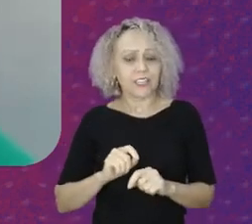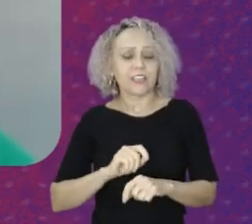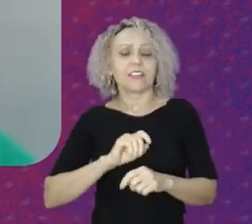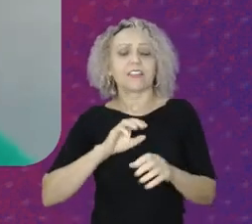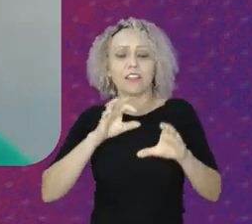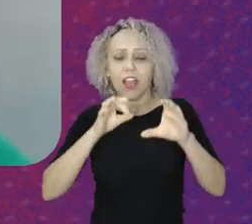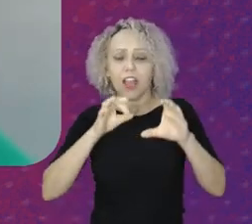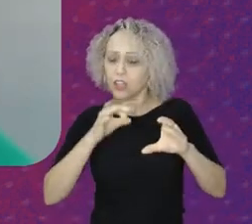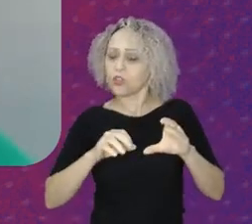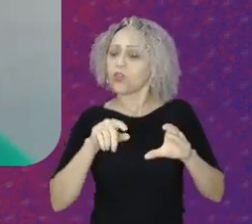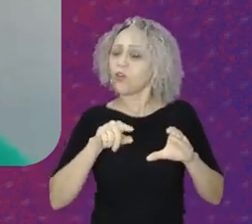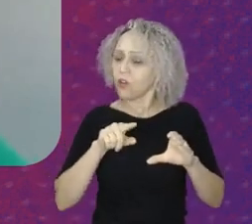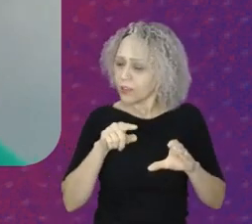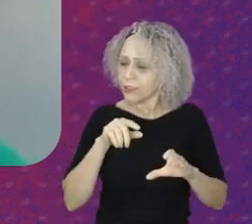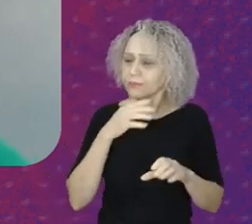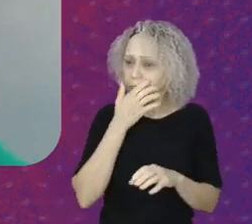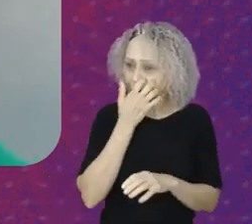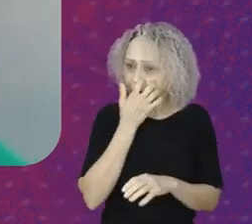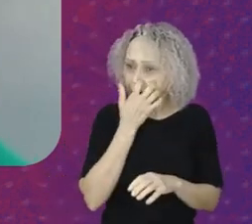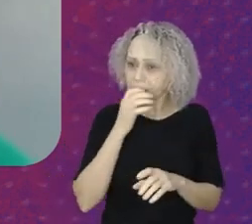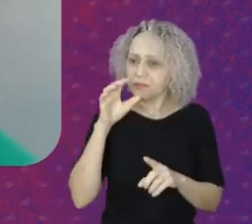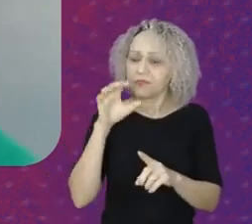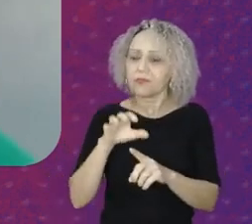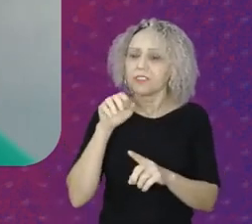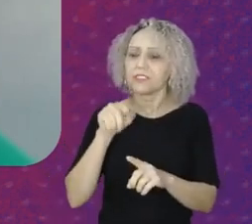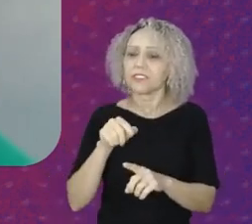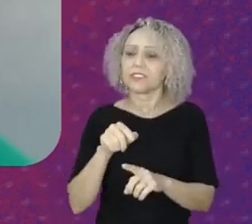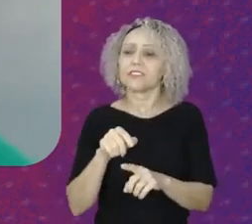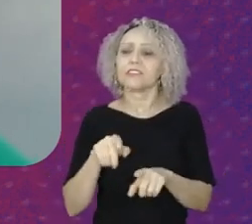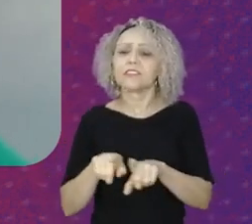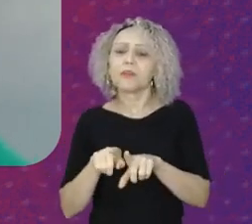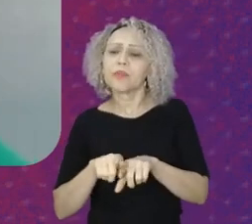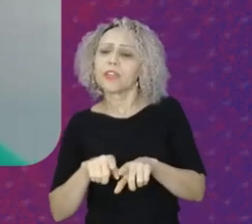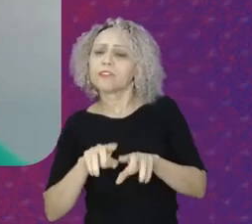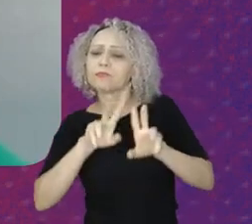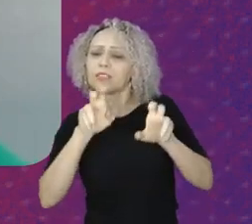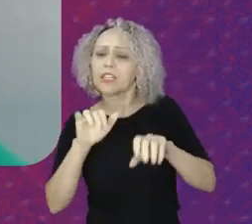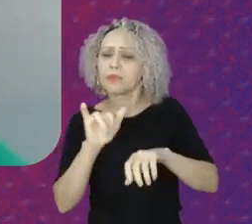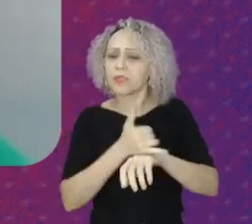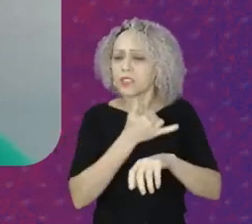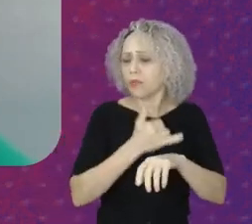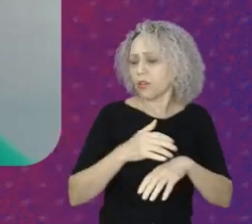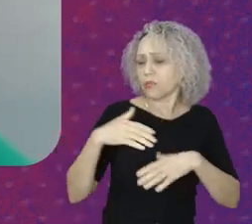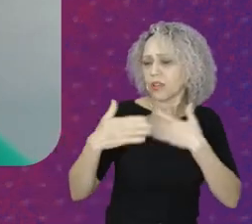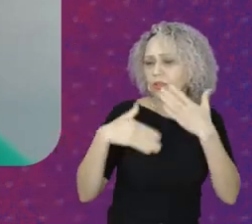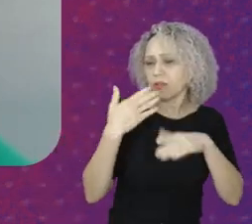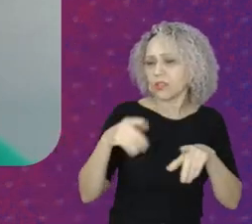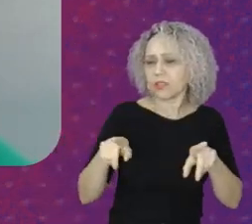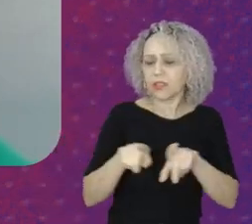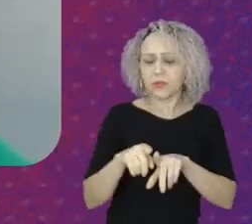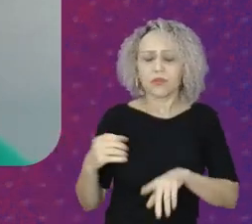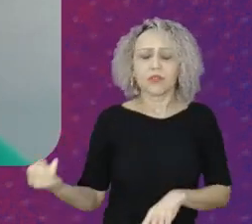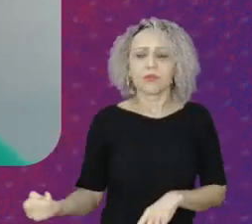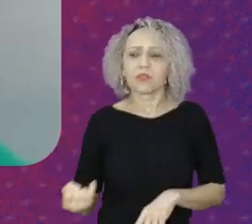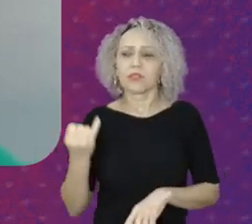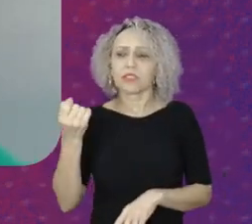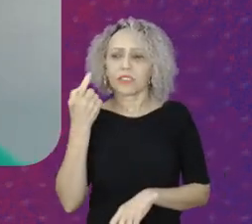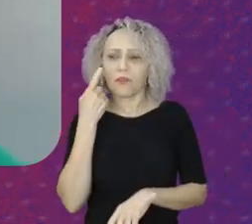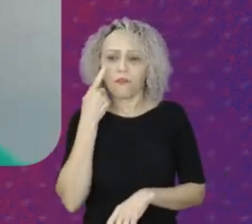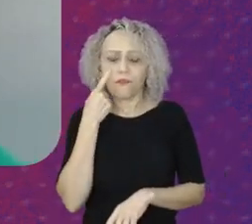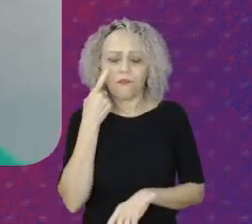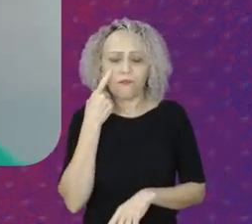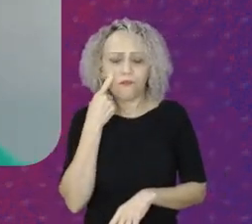de unificação de diversas pautas e temas estratégicos para nós. Foi também muito importante ver a